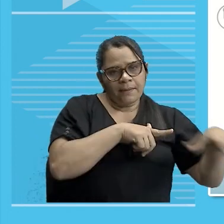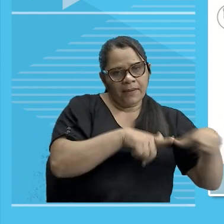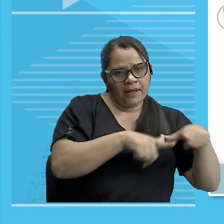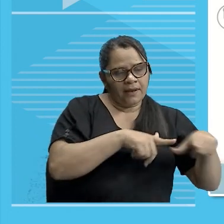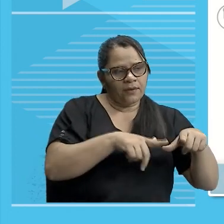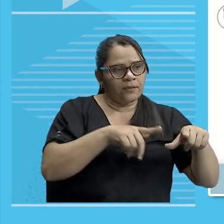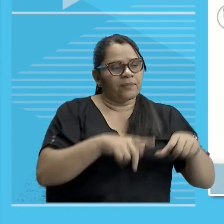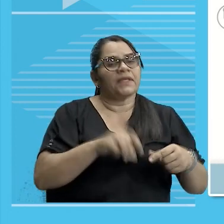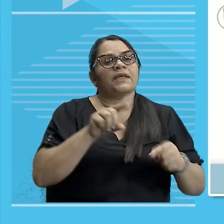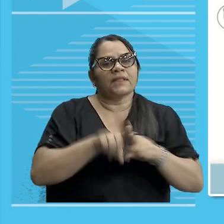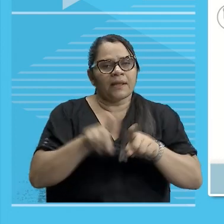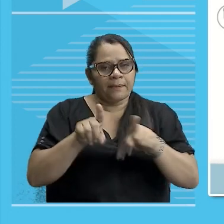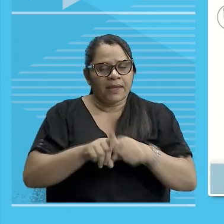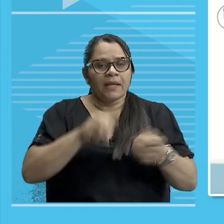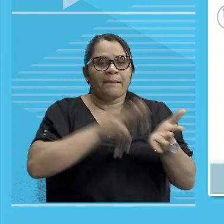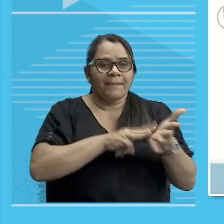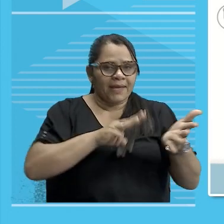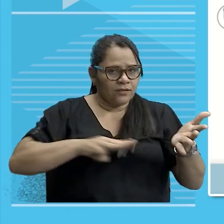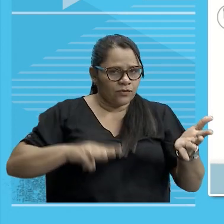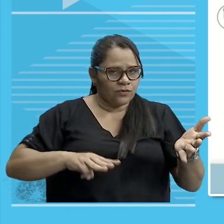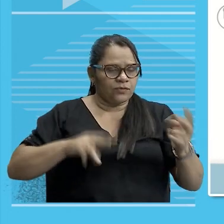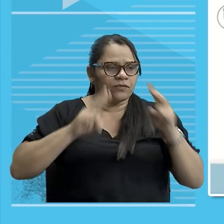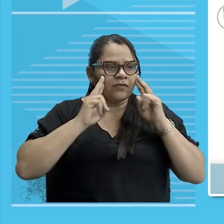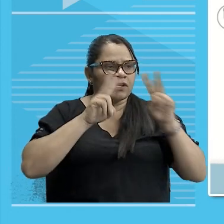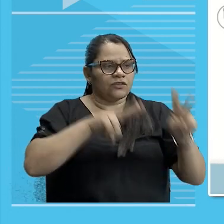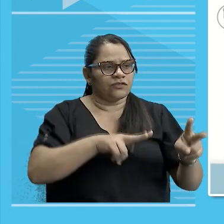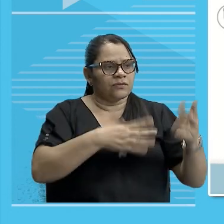ela tem uma pegadinha